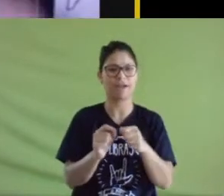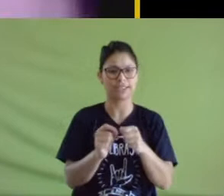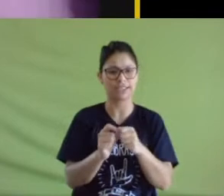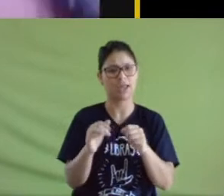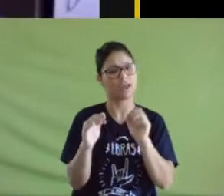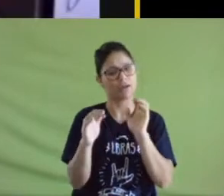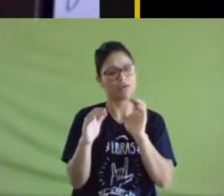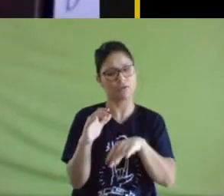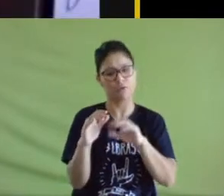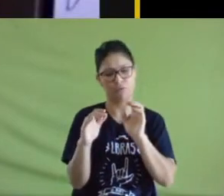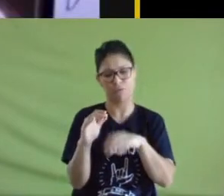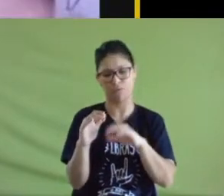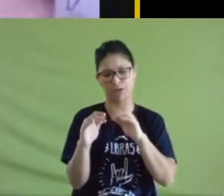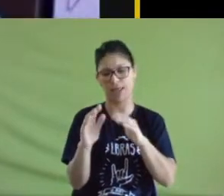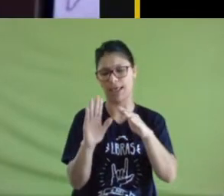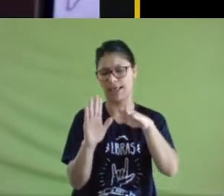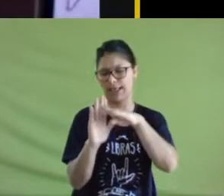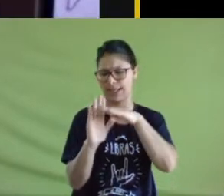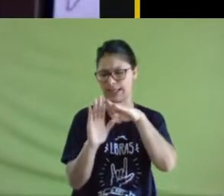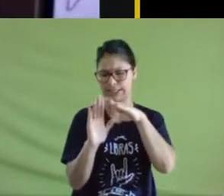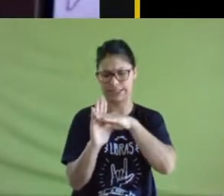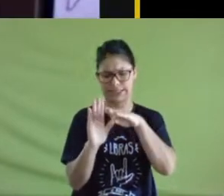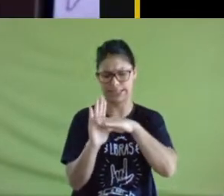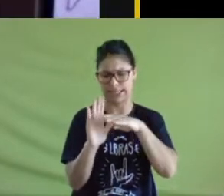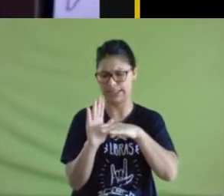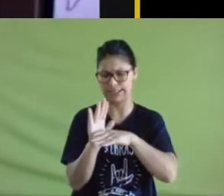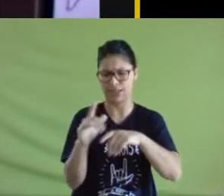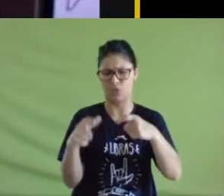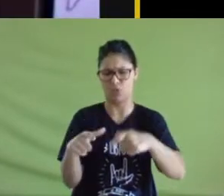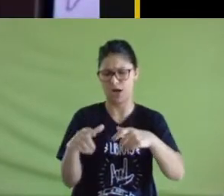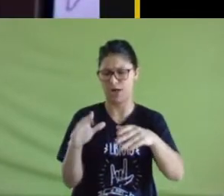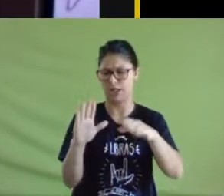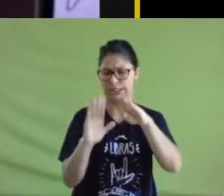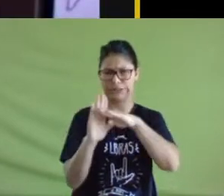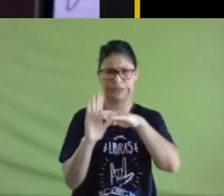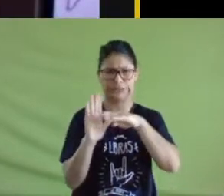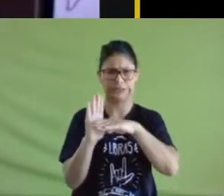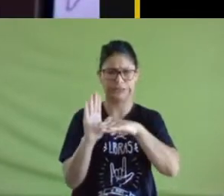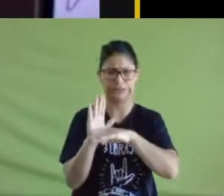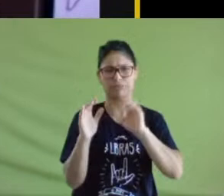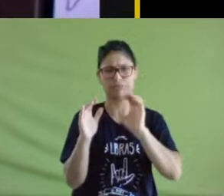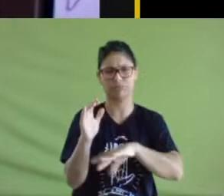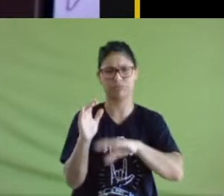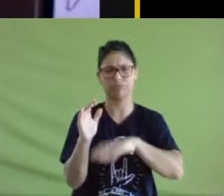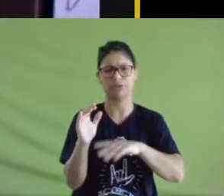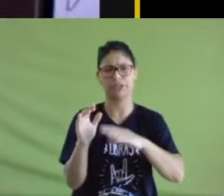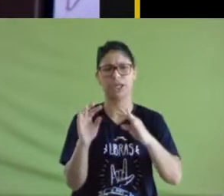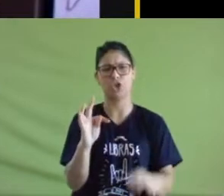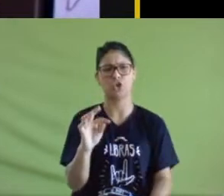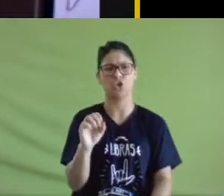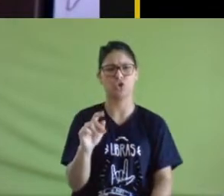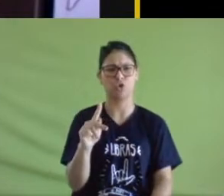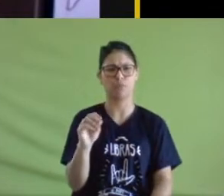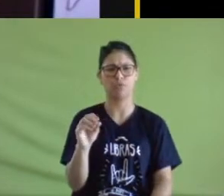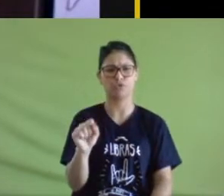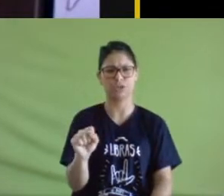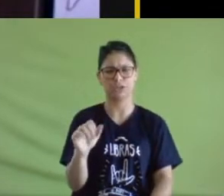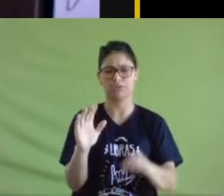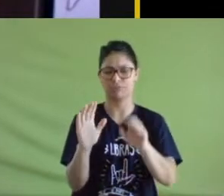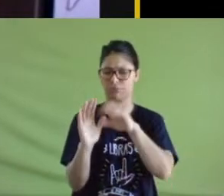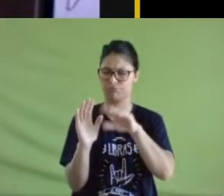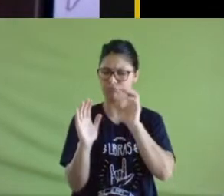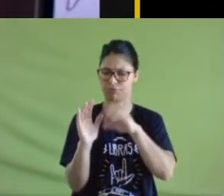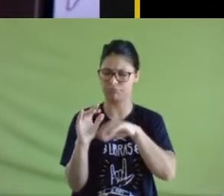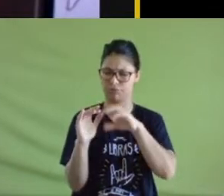a fazer listas dos lugares, que ele chama topoi, os lugares no plural, porque eles